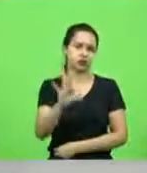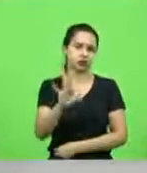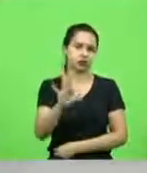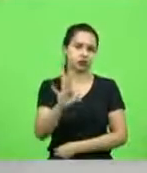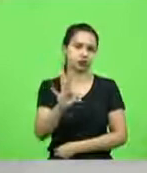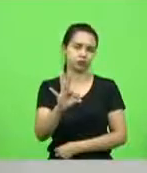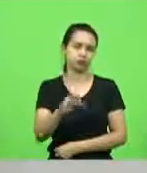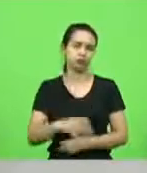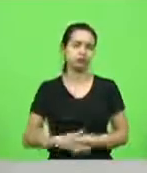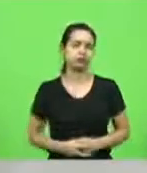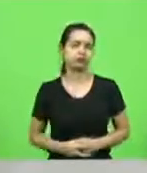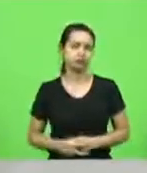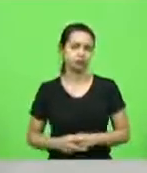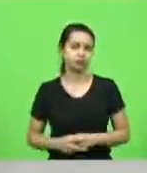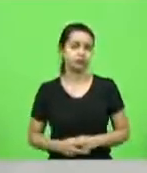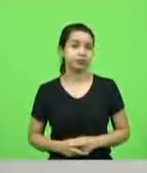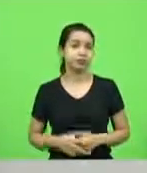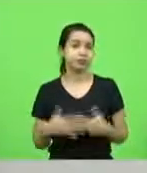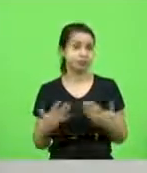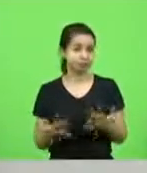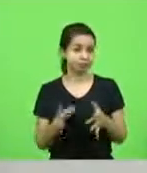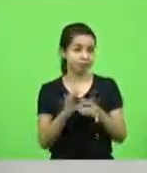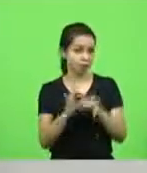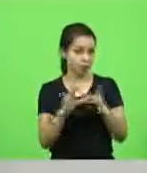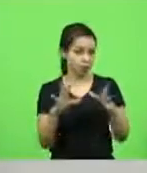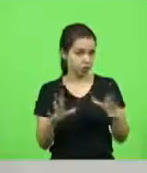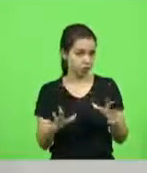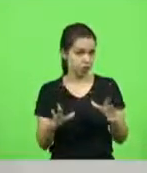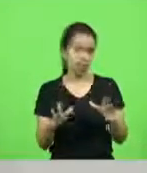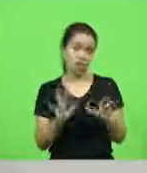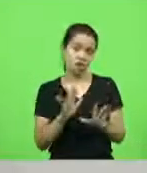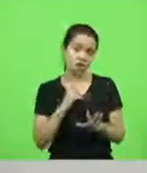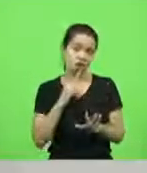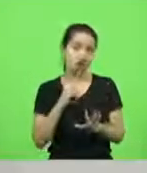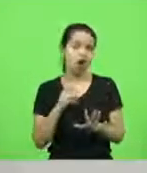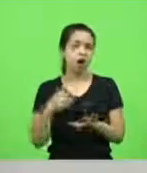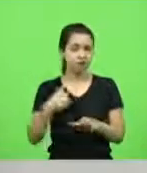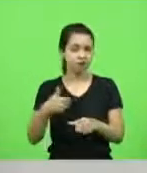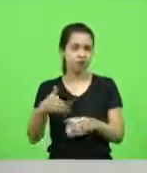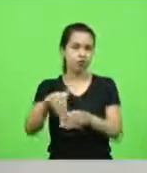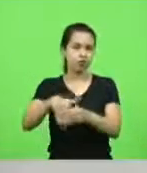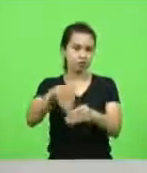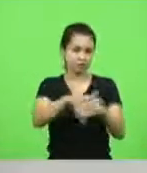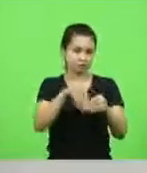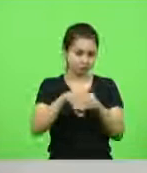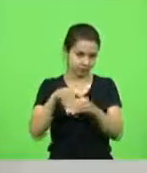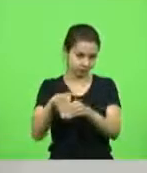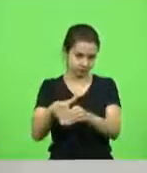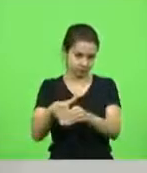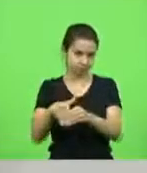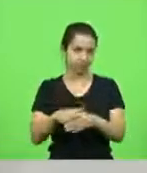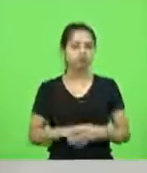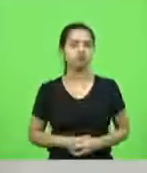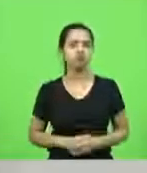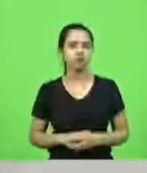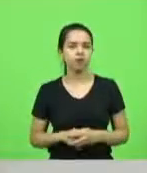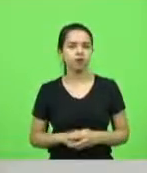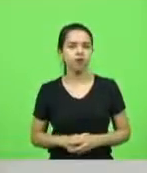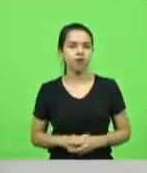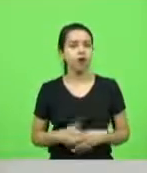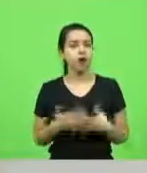problema Por uma questão de democracia vou colocar em votação que teria uma assembleia naqueles dias foi consultado